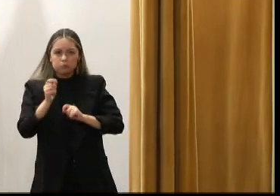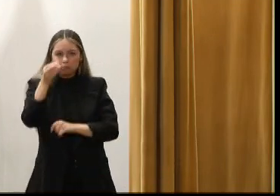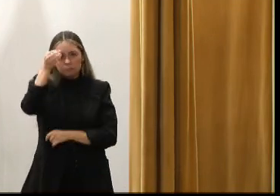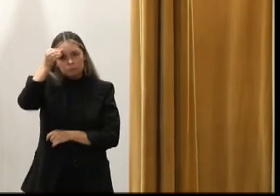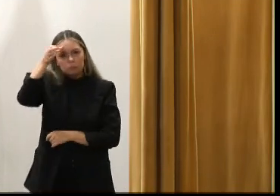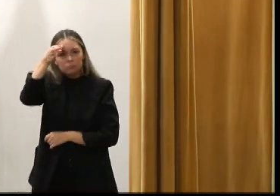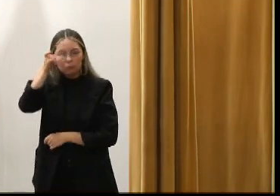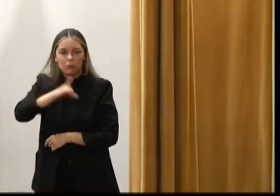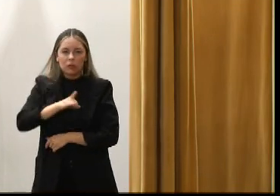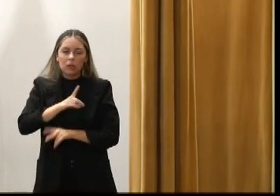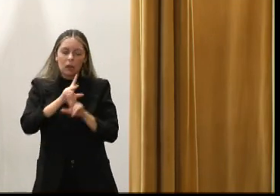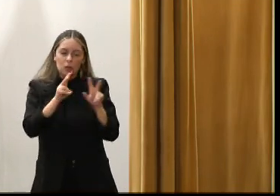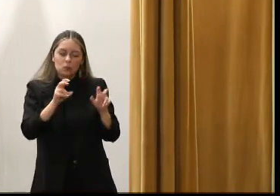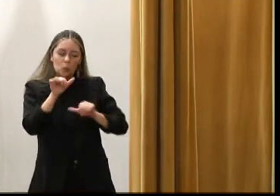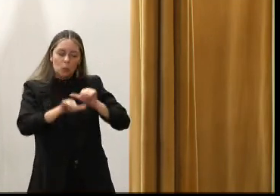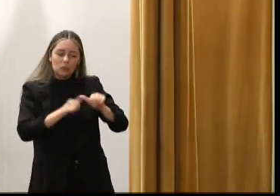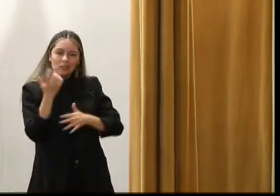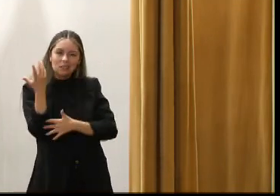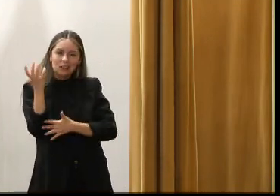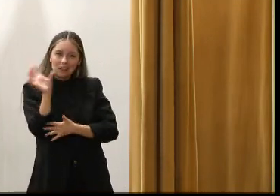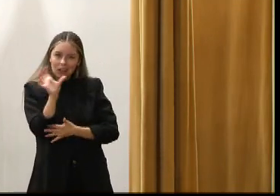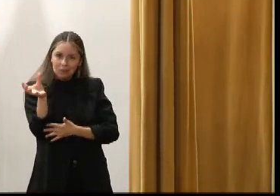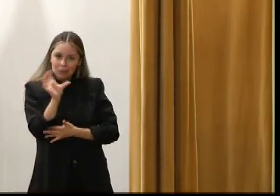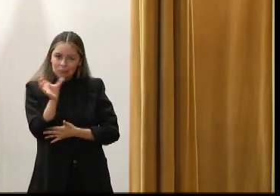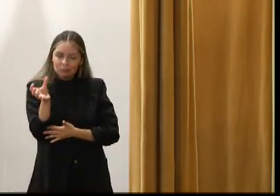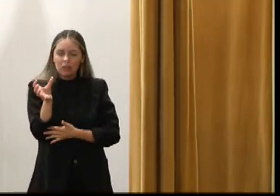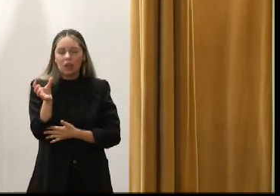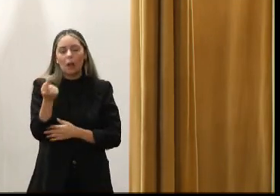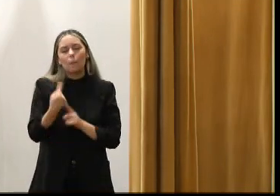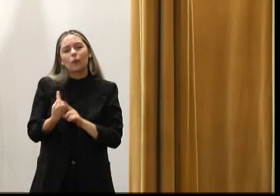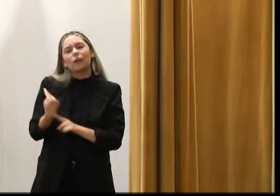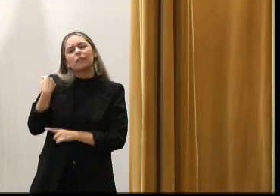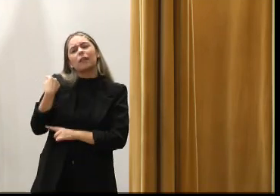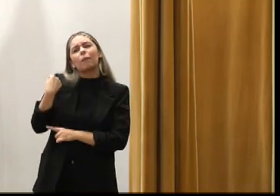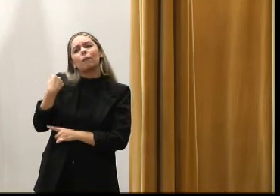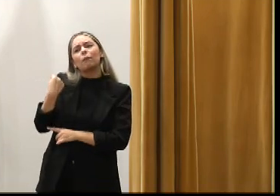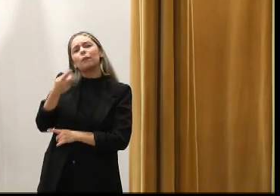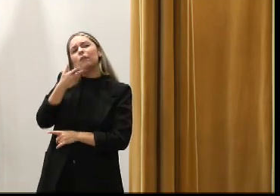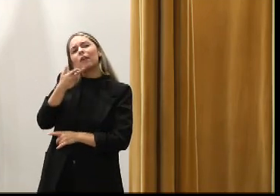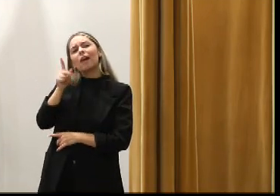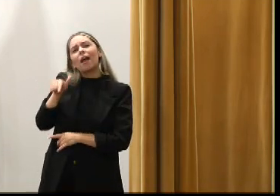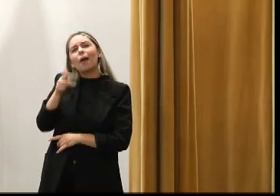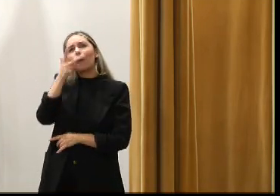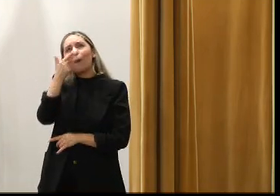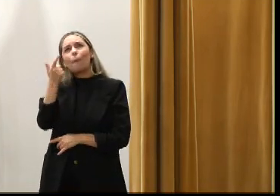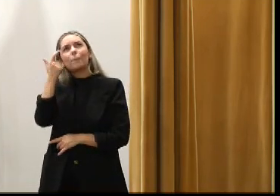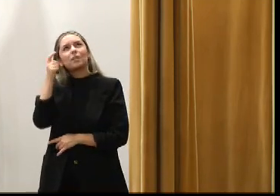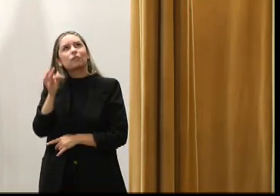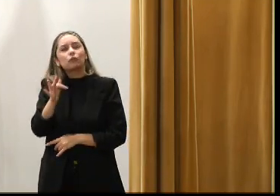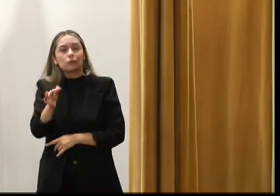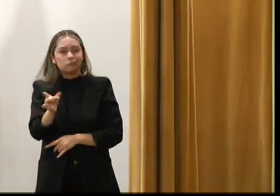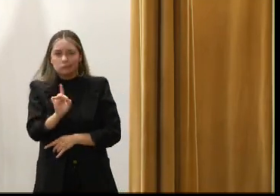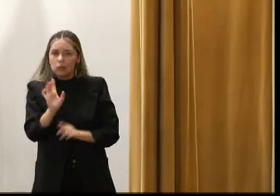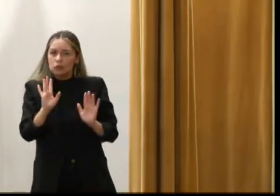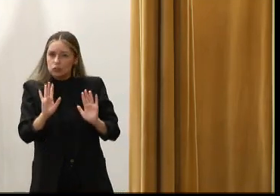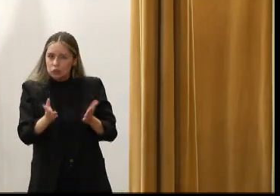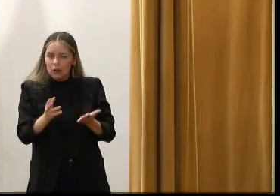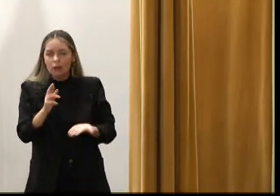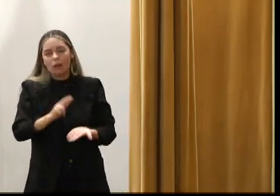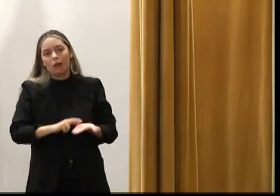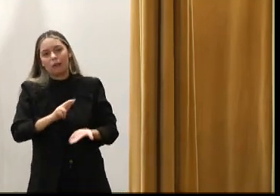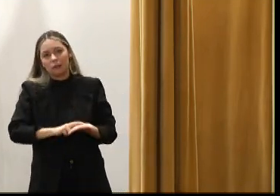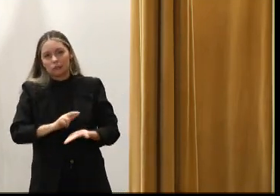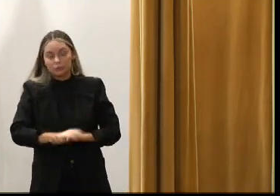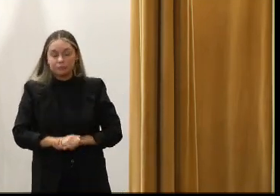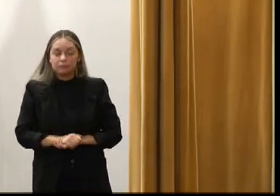Mudanças climáticas, que até pouco tempo atrás se falava que era alguma coisa de futuro, mas hoje é realidade.